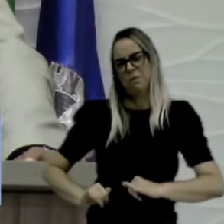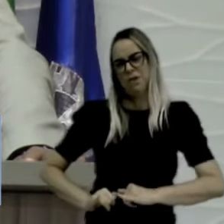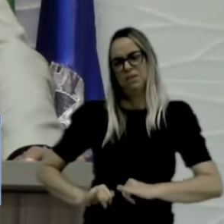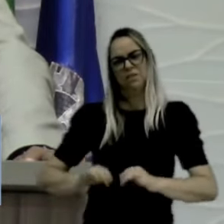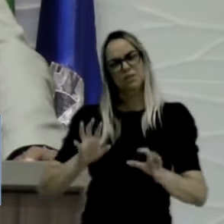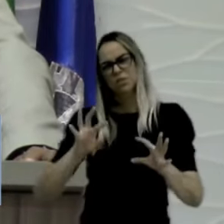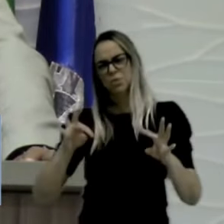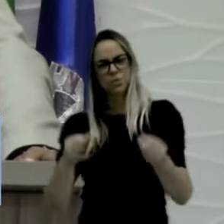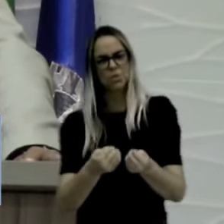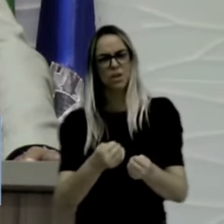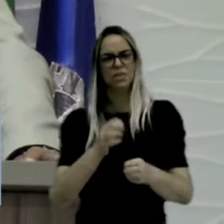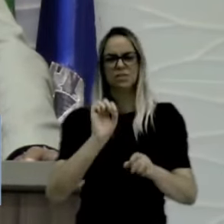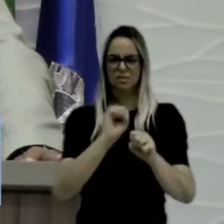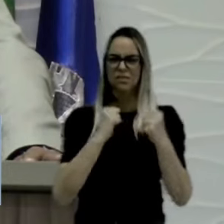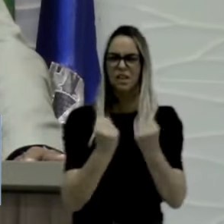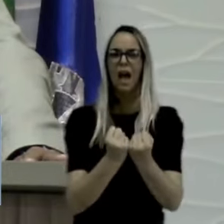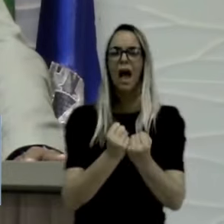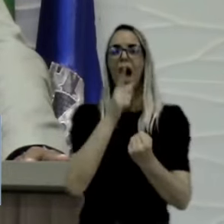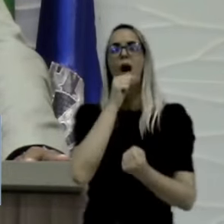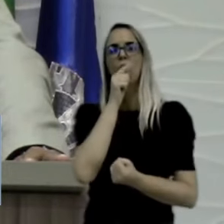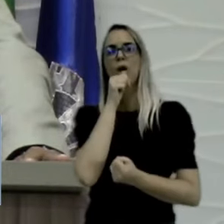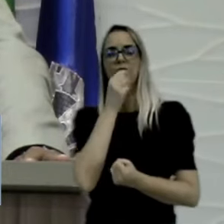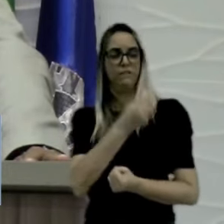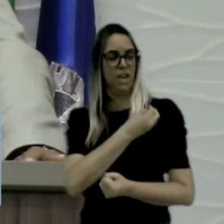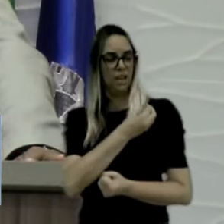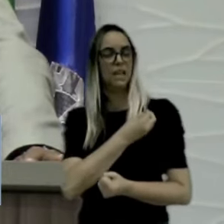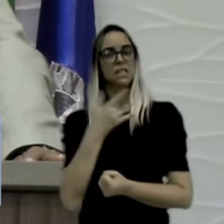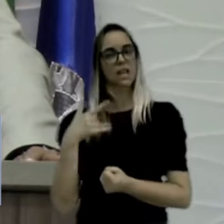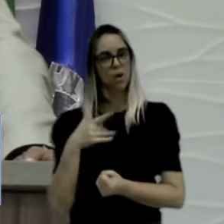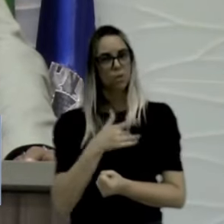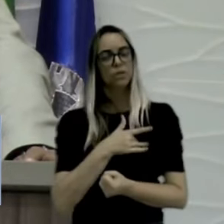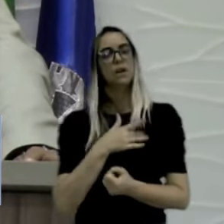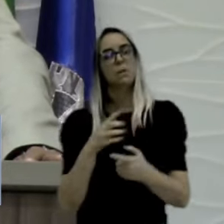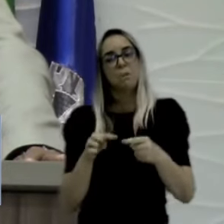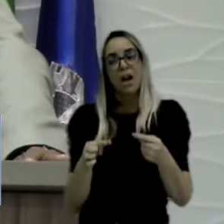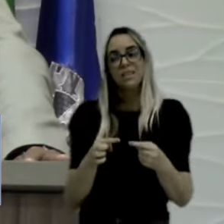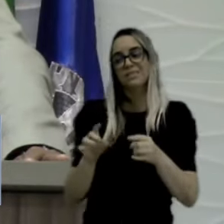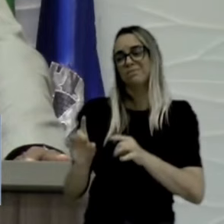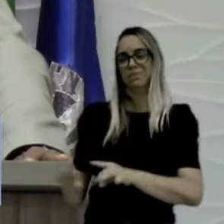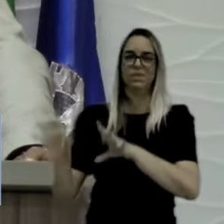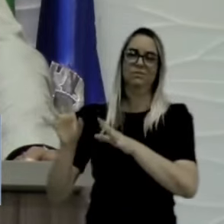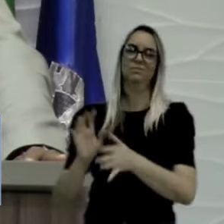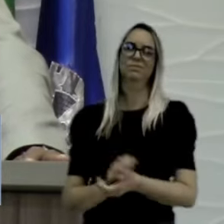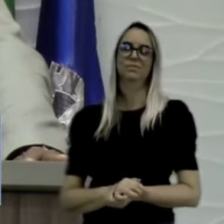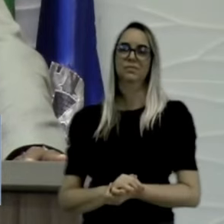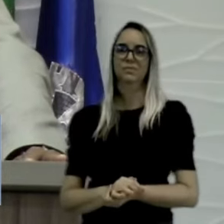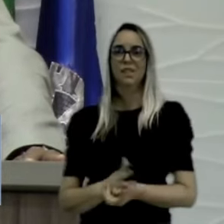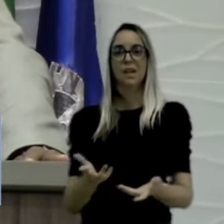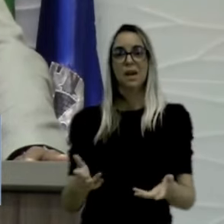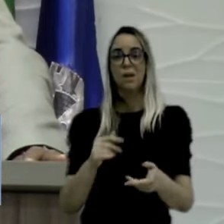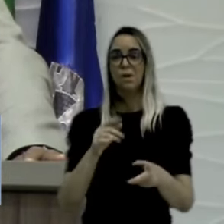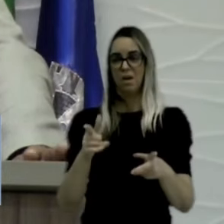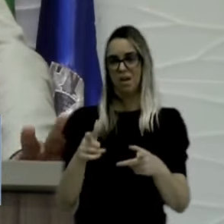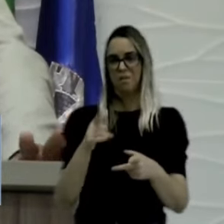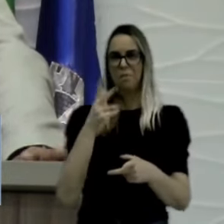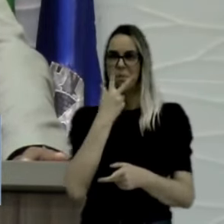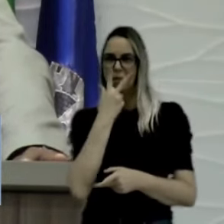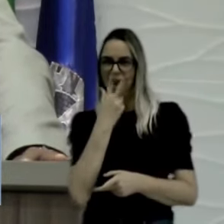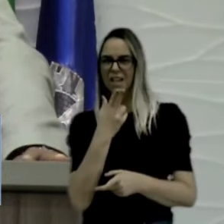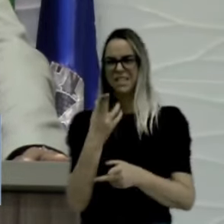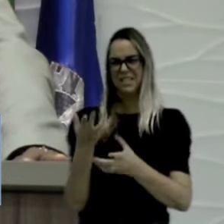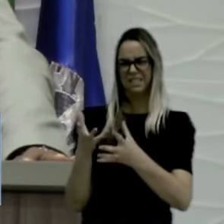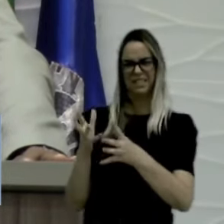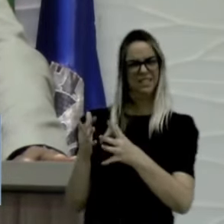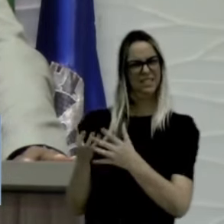cidade é a água. E a água é saúde, é tudo, é vida, né? Mas está lá abandonado. Será que é de isopor? É descartável aqueles maquinários que chegam